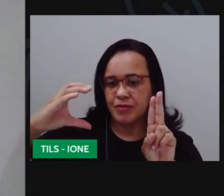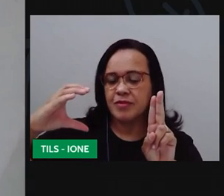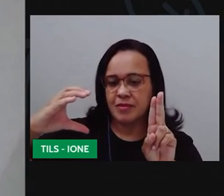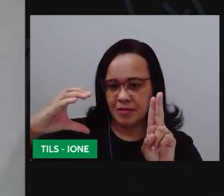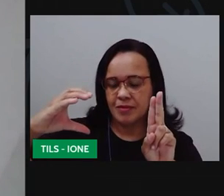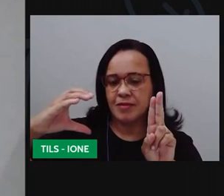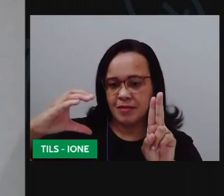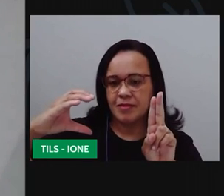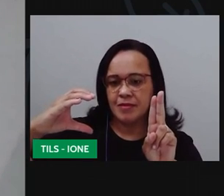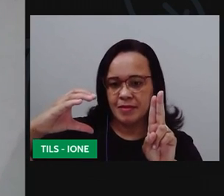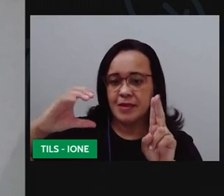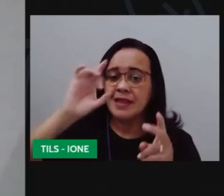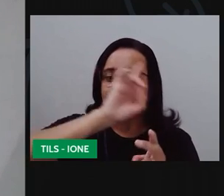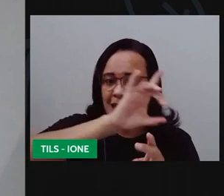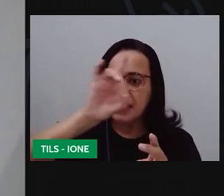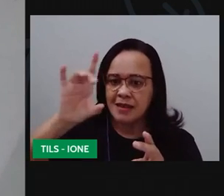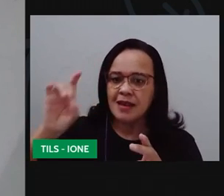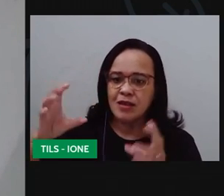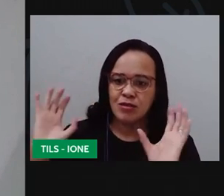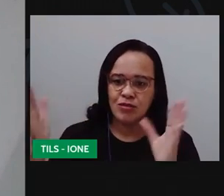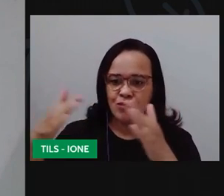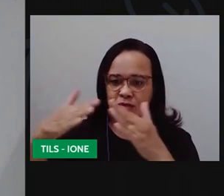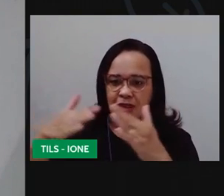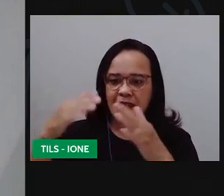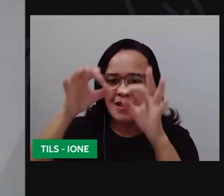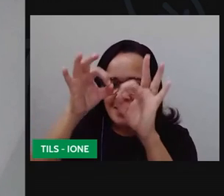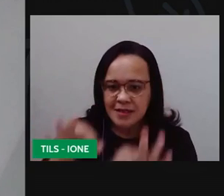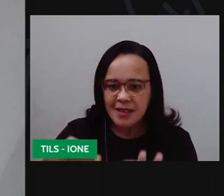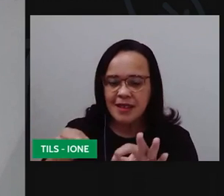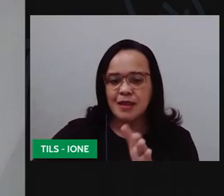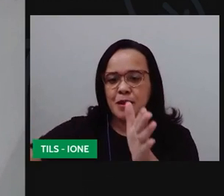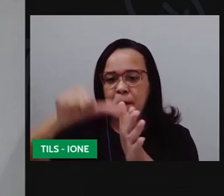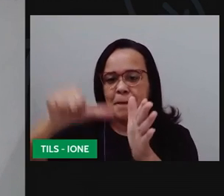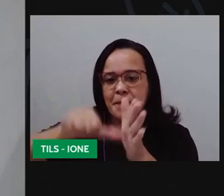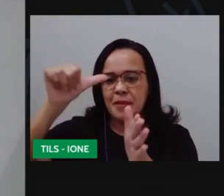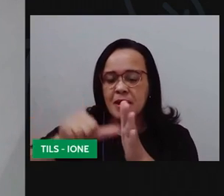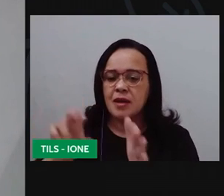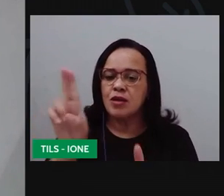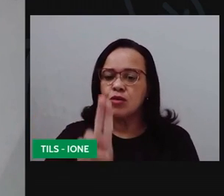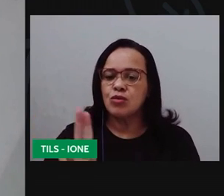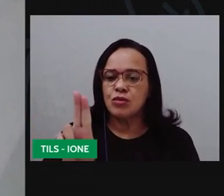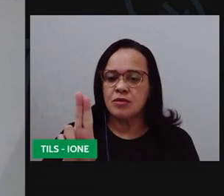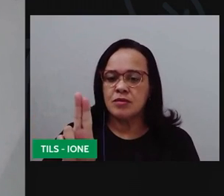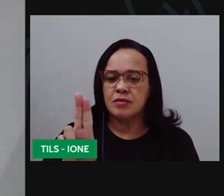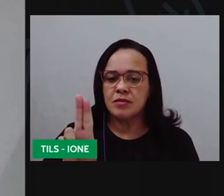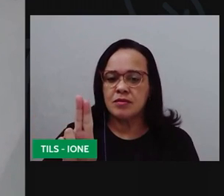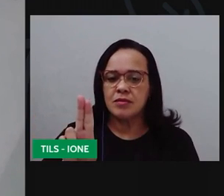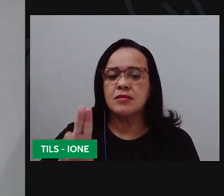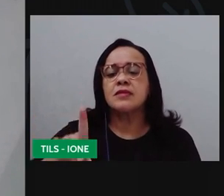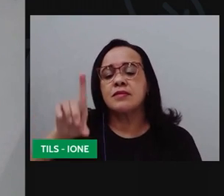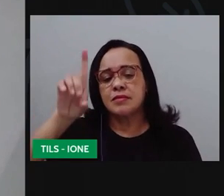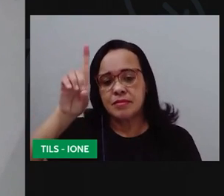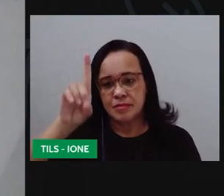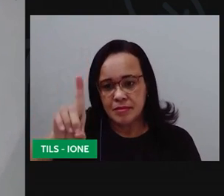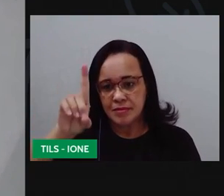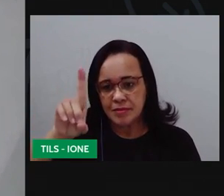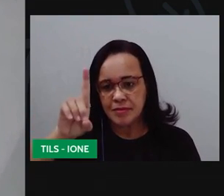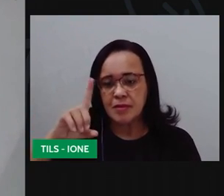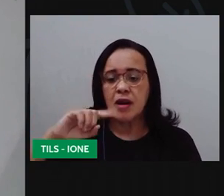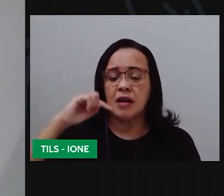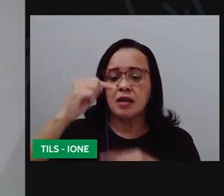assim pena aí eu vim aqui primeiro unidade Ok a menor dezena depois quem assim